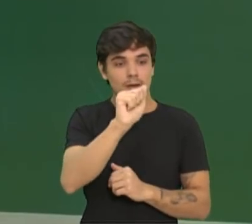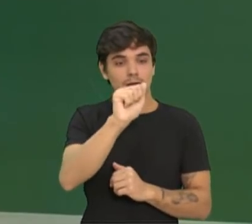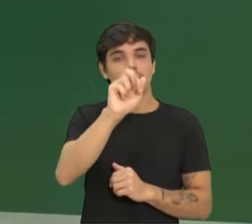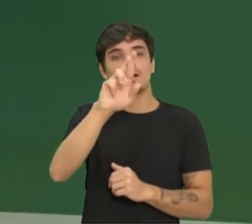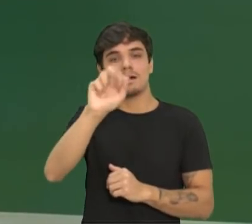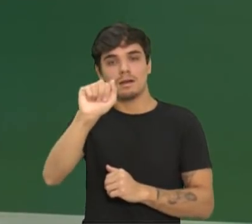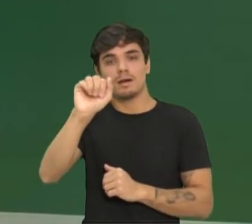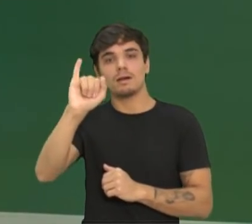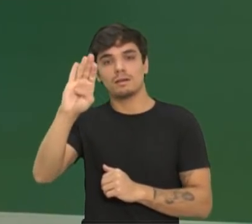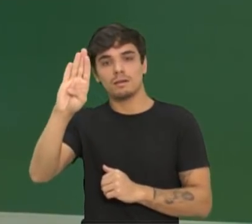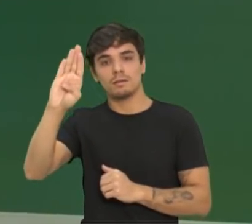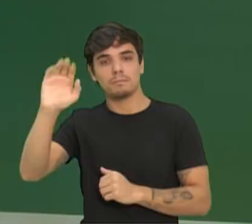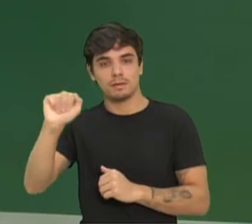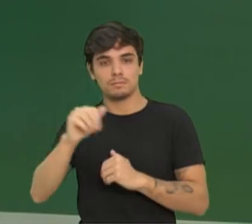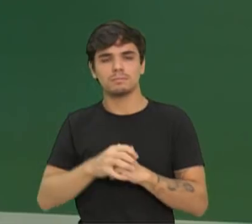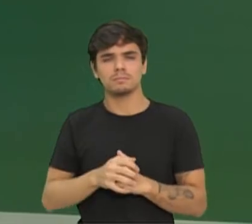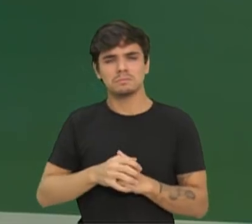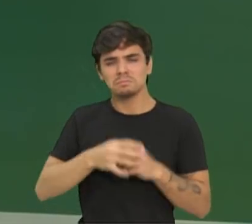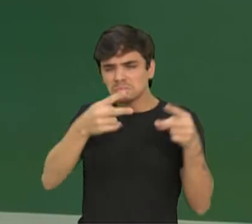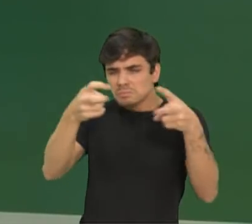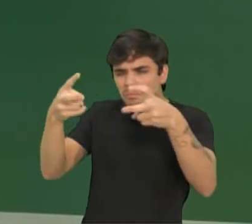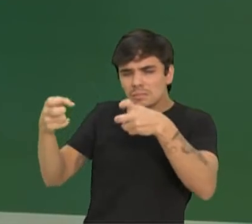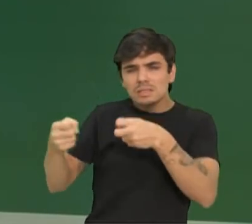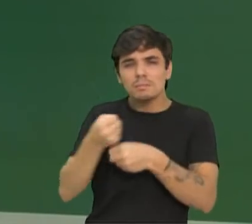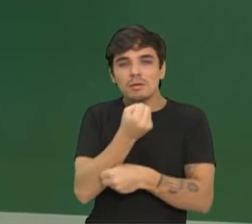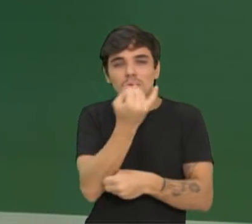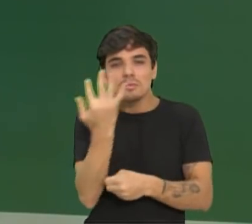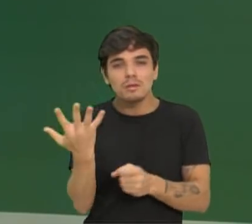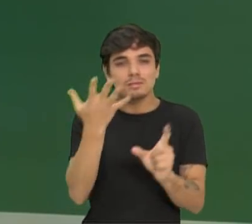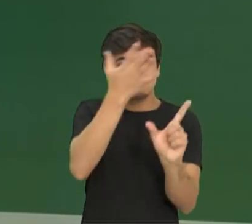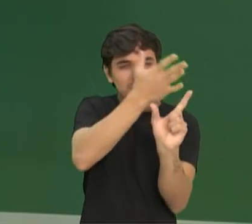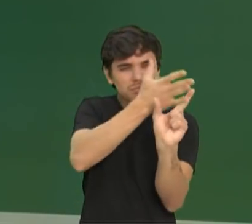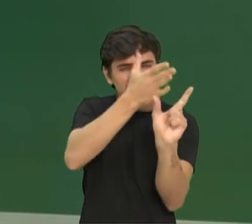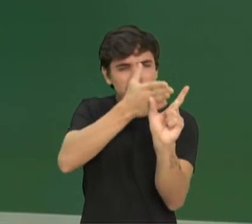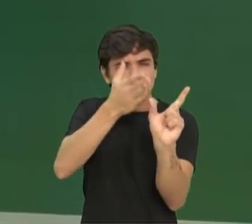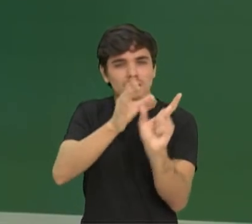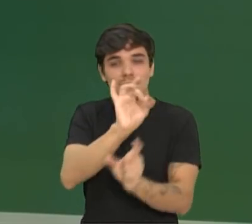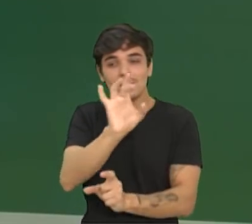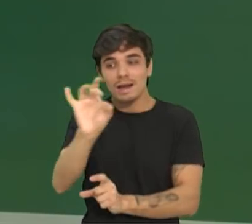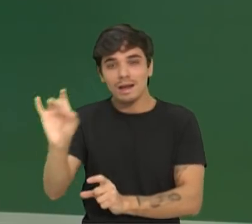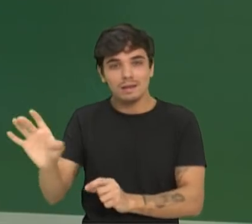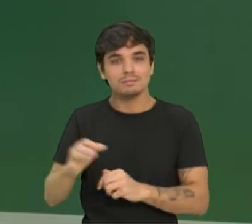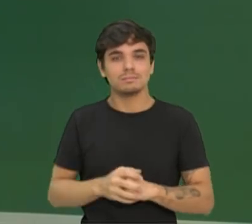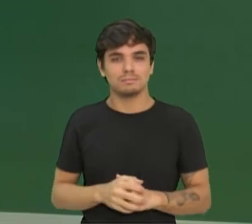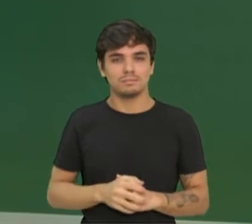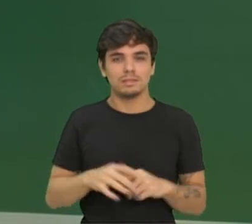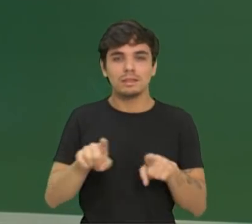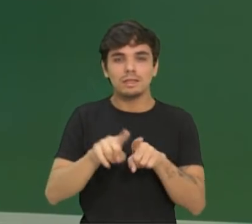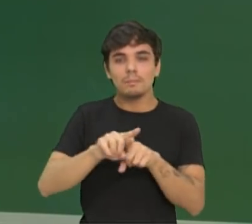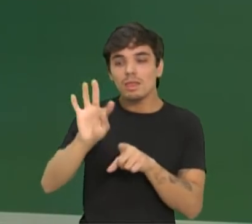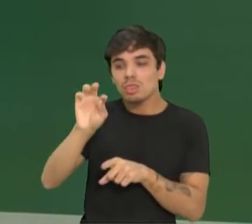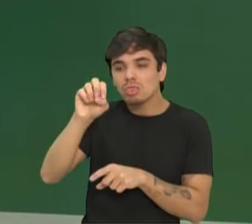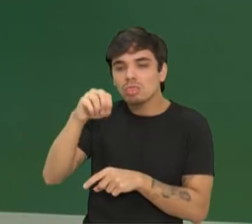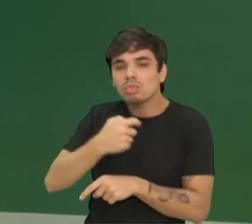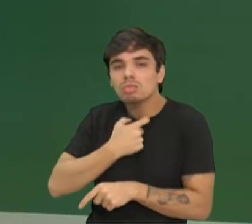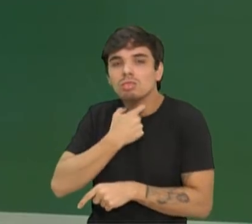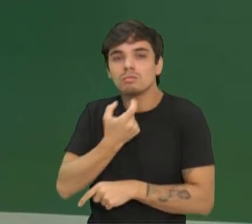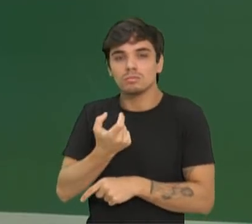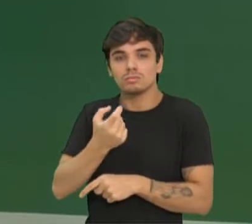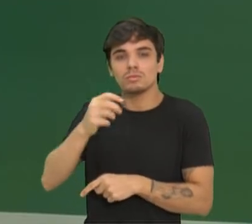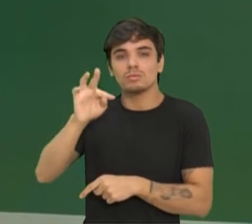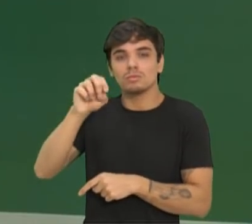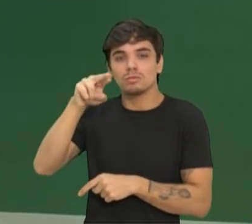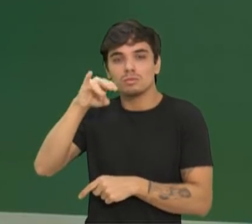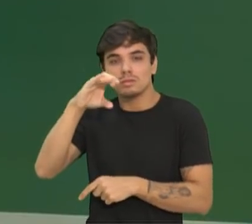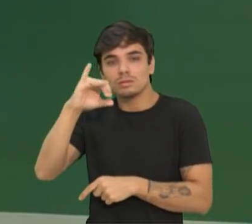Paraíba, certo? Reparou na quantidade de sílabas de cada palavra? Também na tonicidade, teve alguma sílaba que você falou de uma